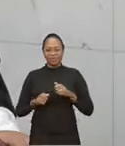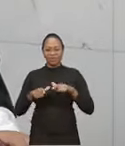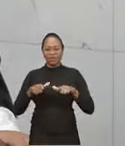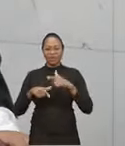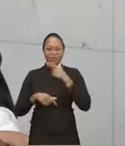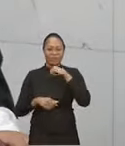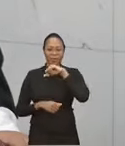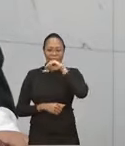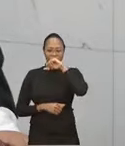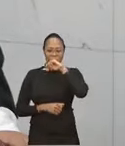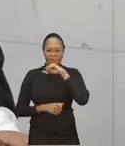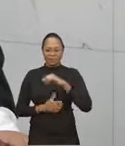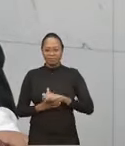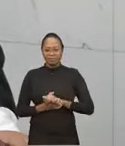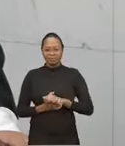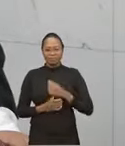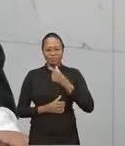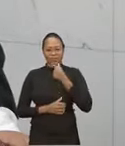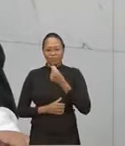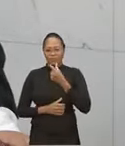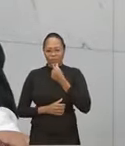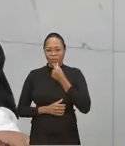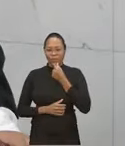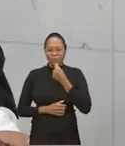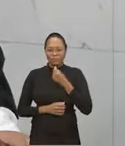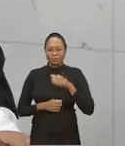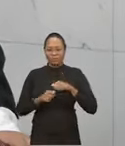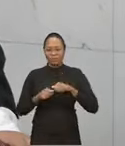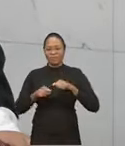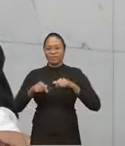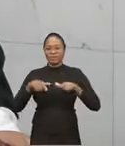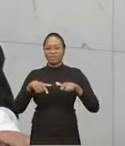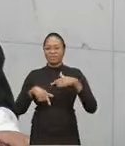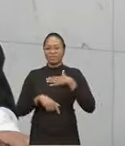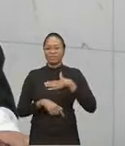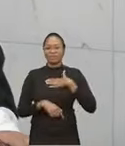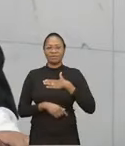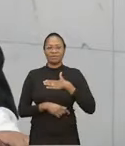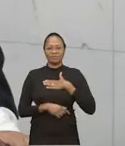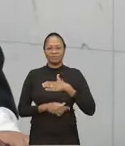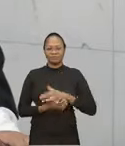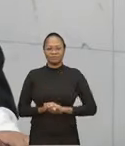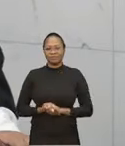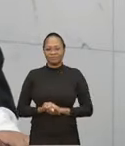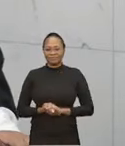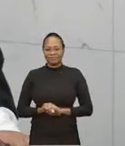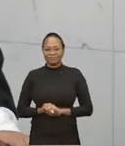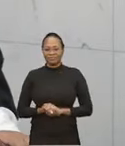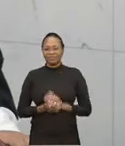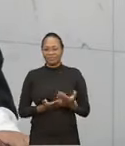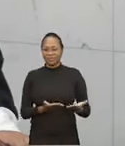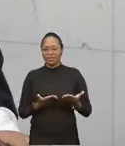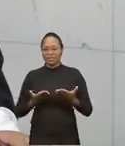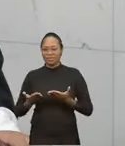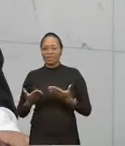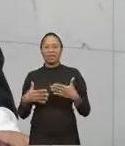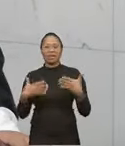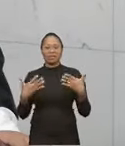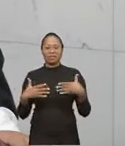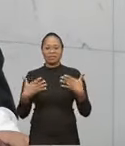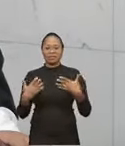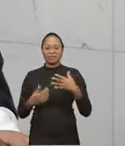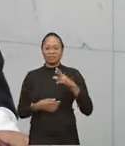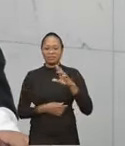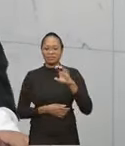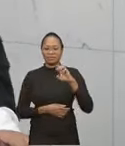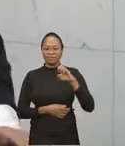uma atitude de um grande homem, uma atitude generosa. Eu quero convidar com muita alegria o seu